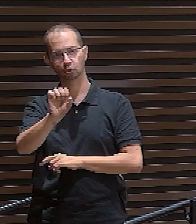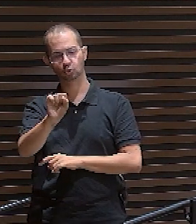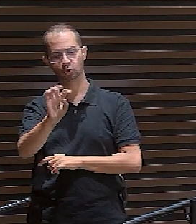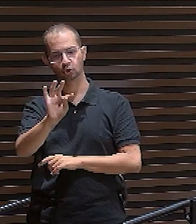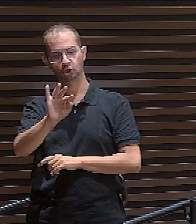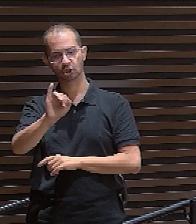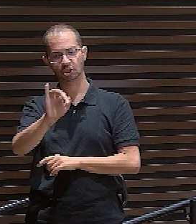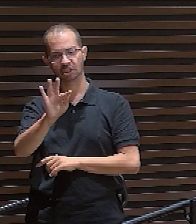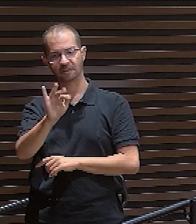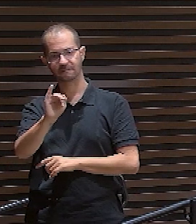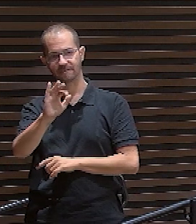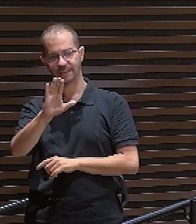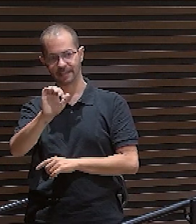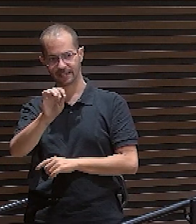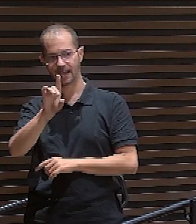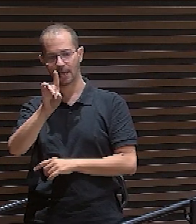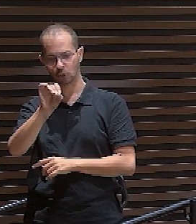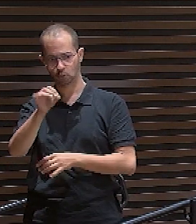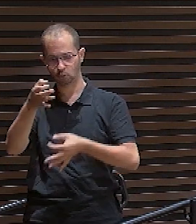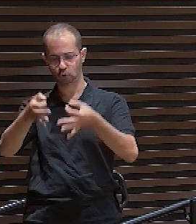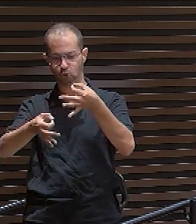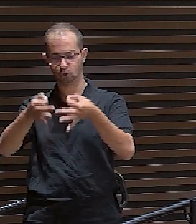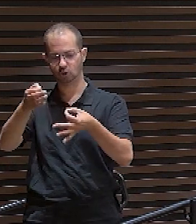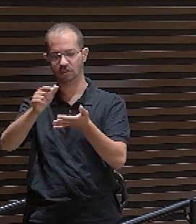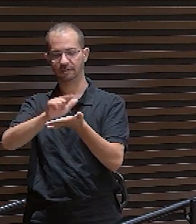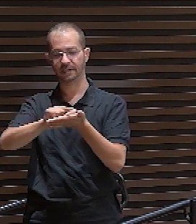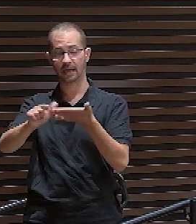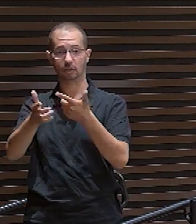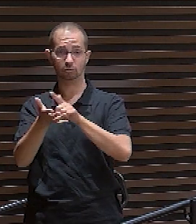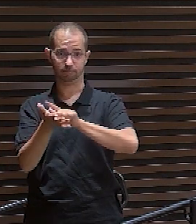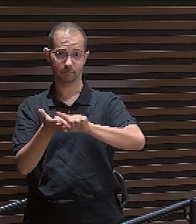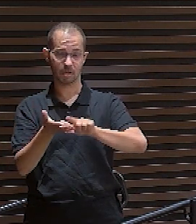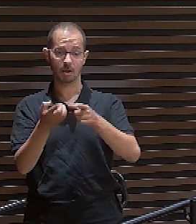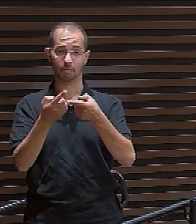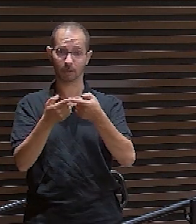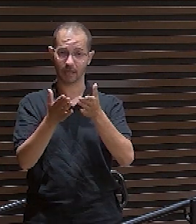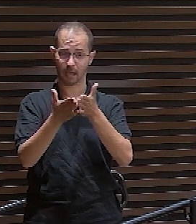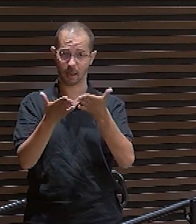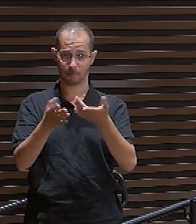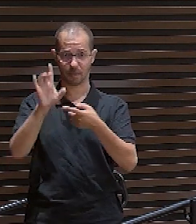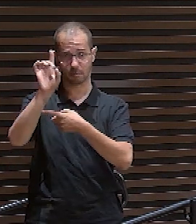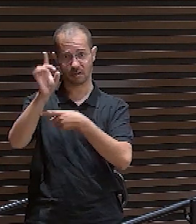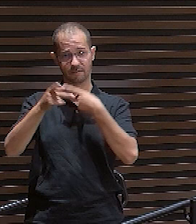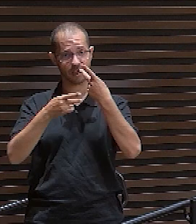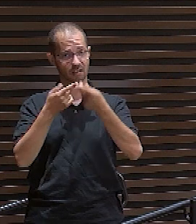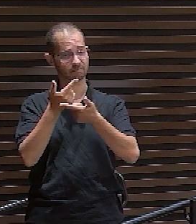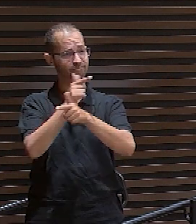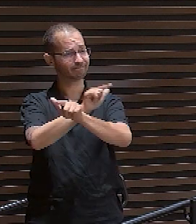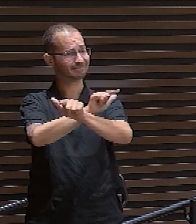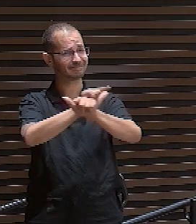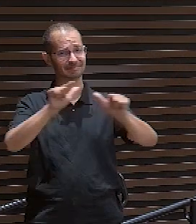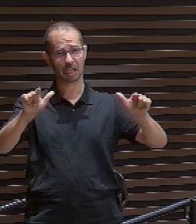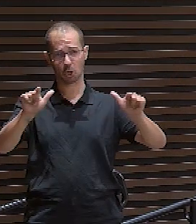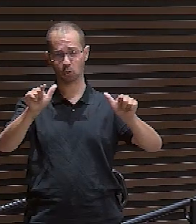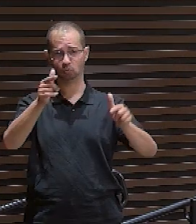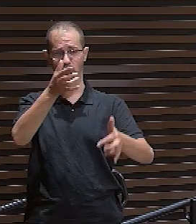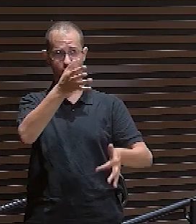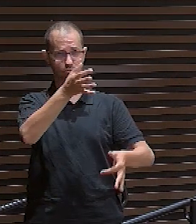há justo nenhum sequer. E que se nós